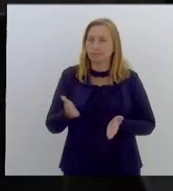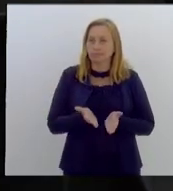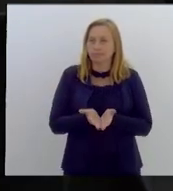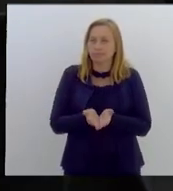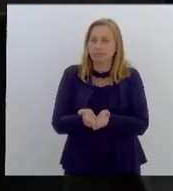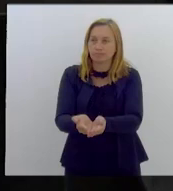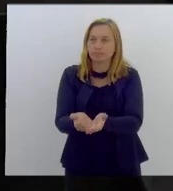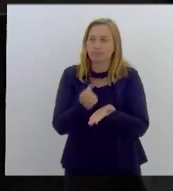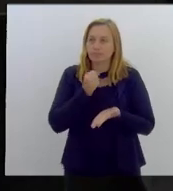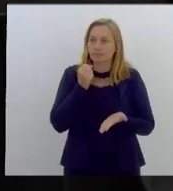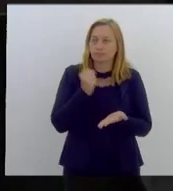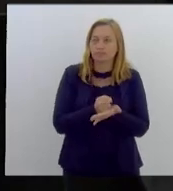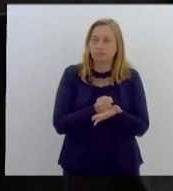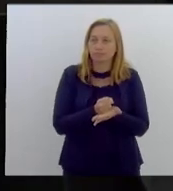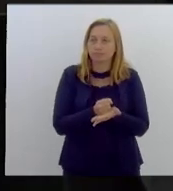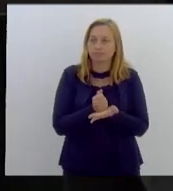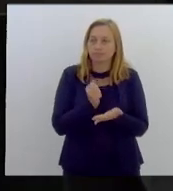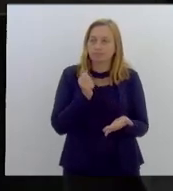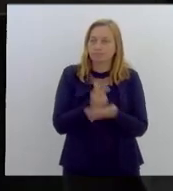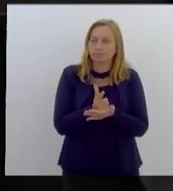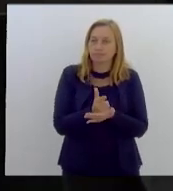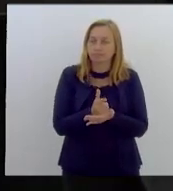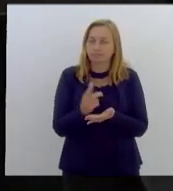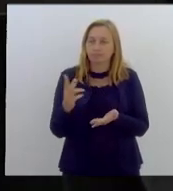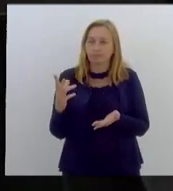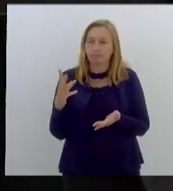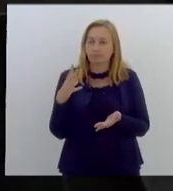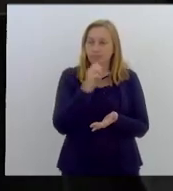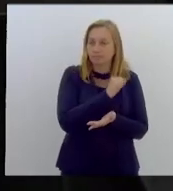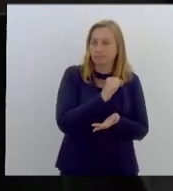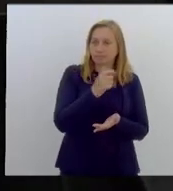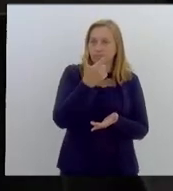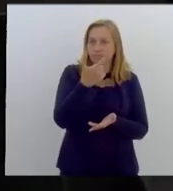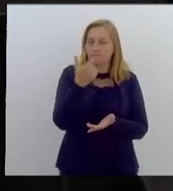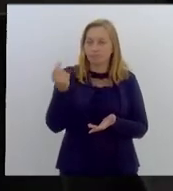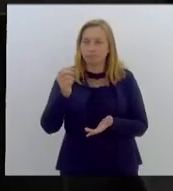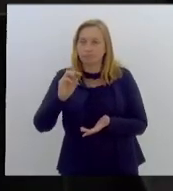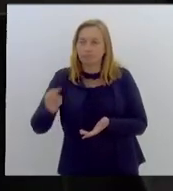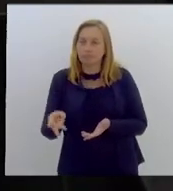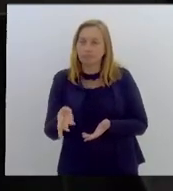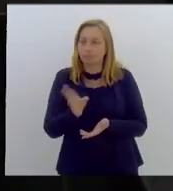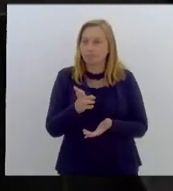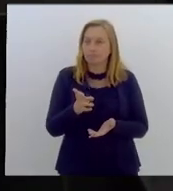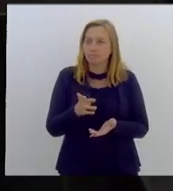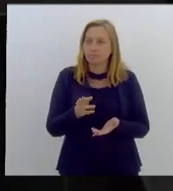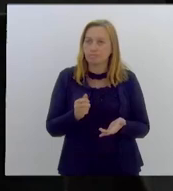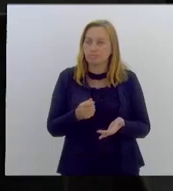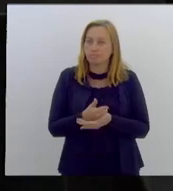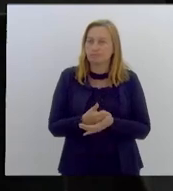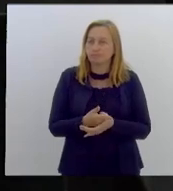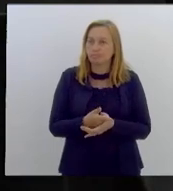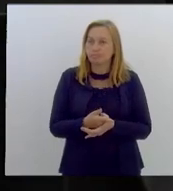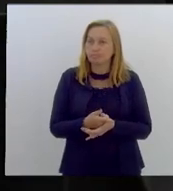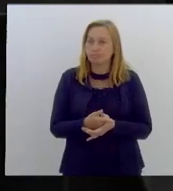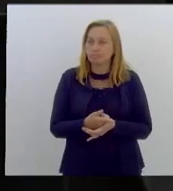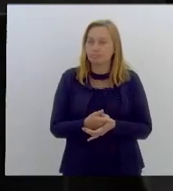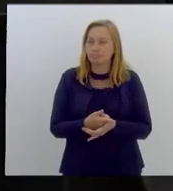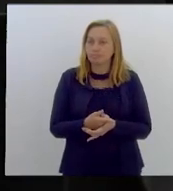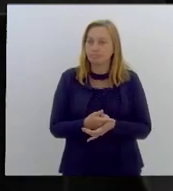com pagamento imediato de quase 200 milhões de reais, sem que esse pagamento estivesse previsto